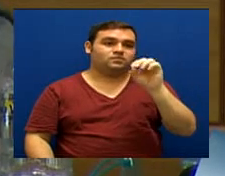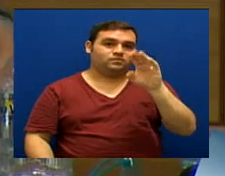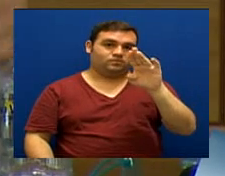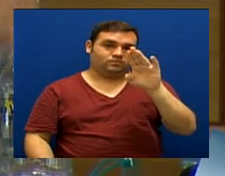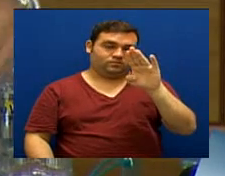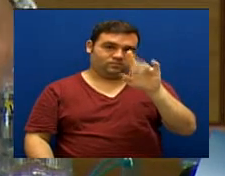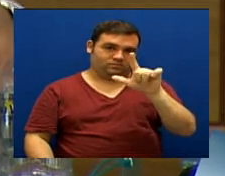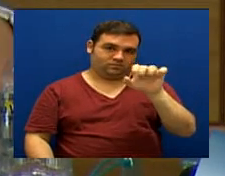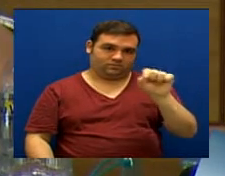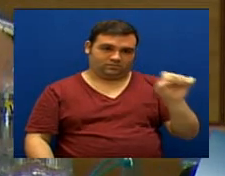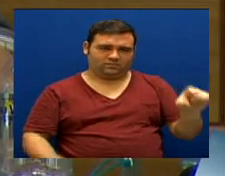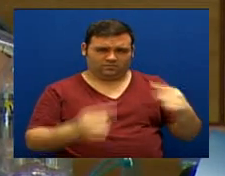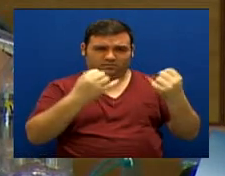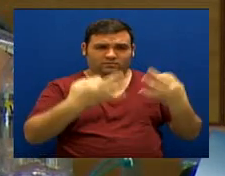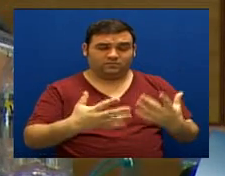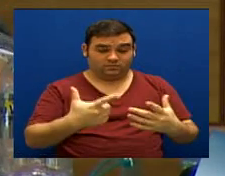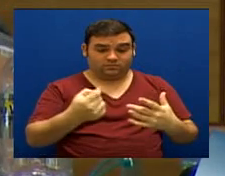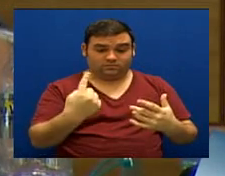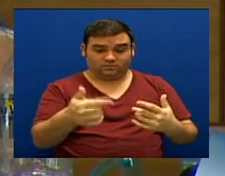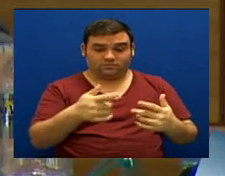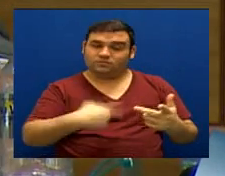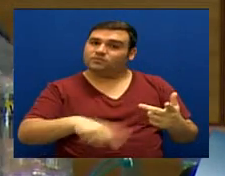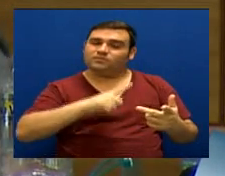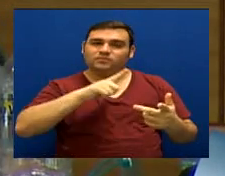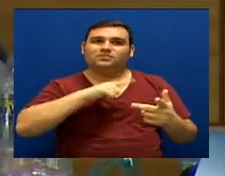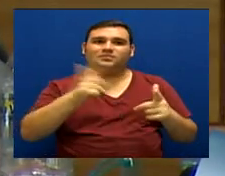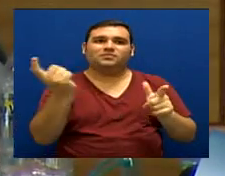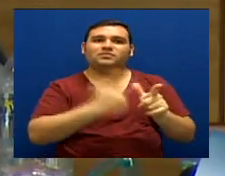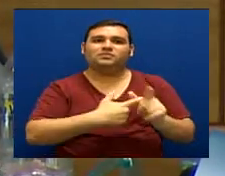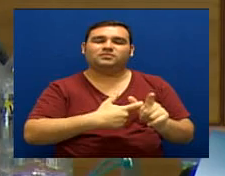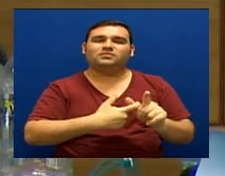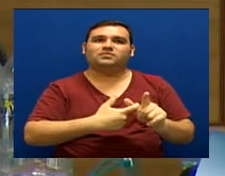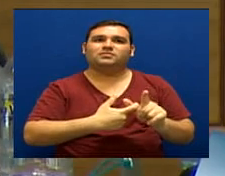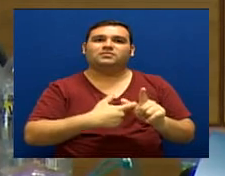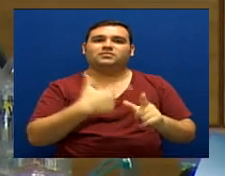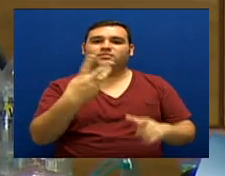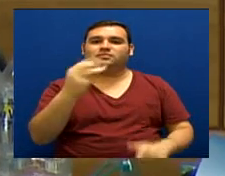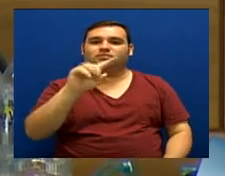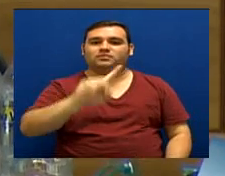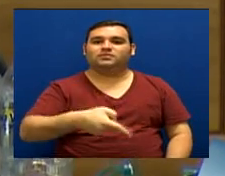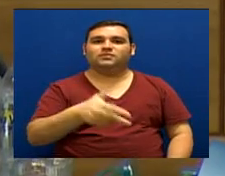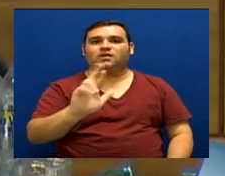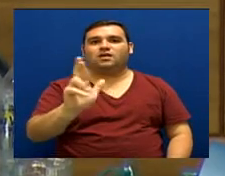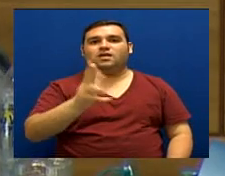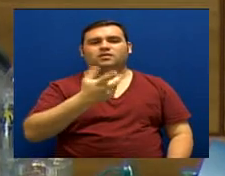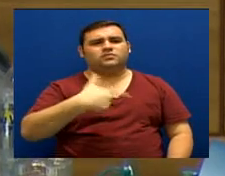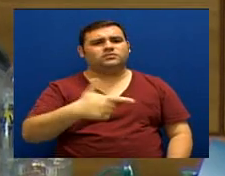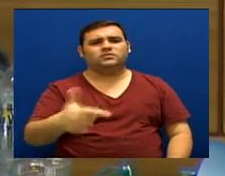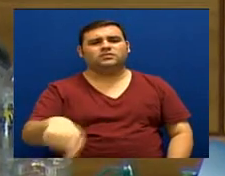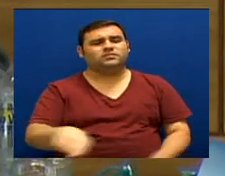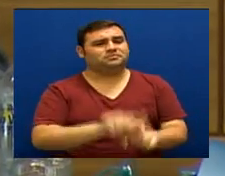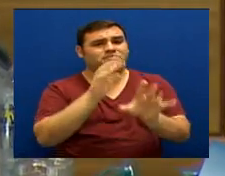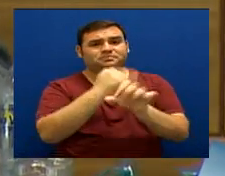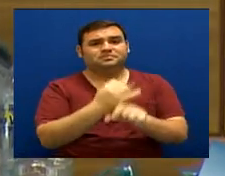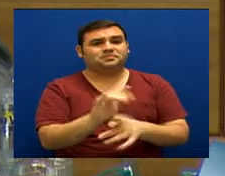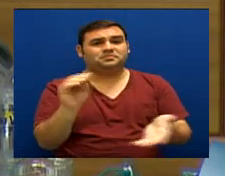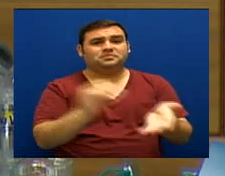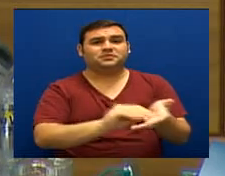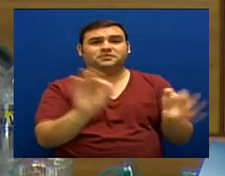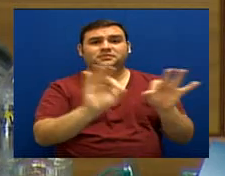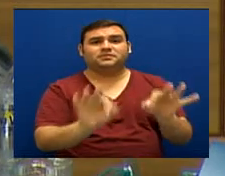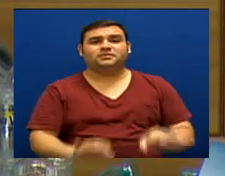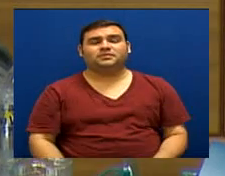para este exercício 2017 nós temos um déficit orçamentário da ordem de 30 milhões de reais não consta sequer orçamento